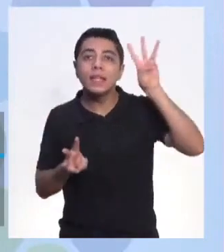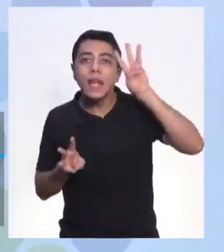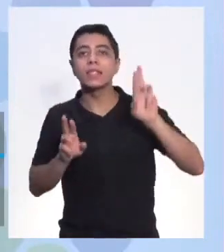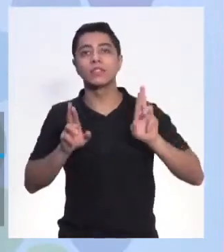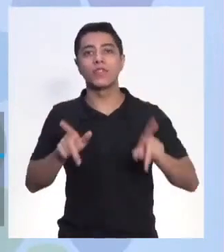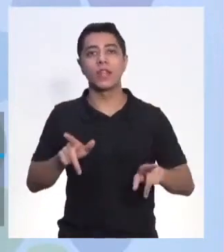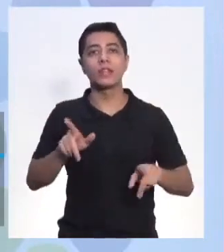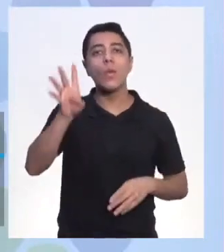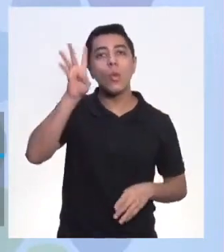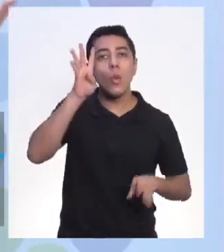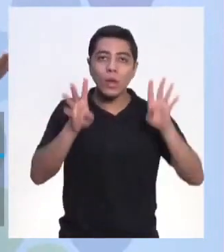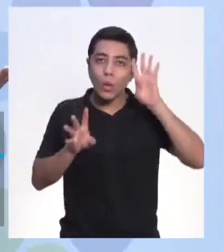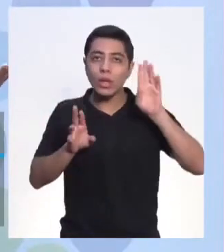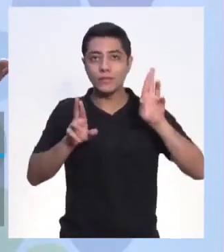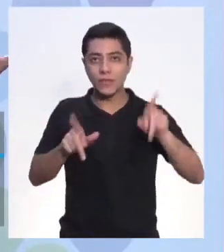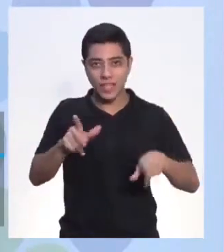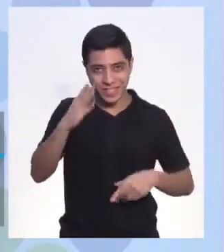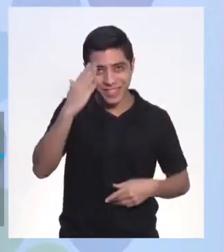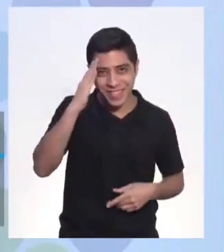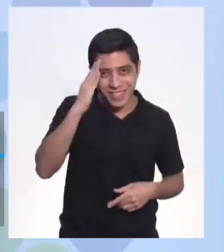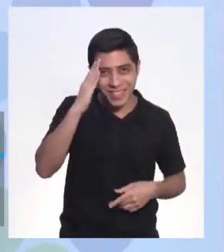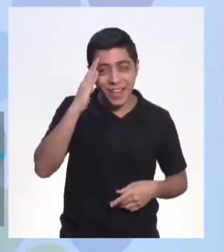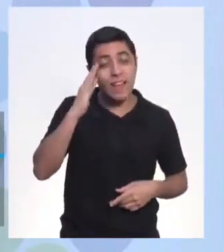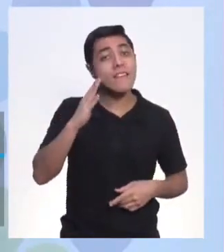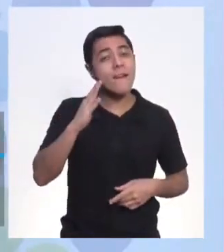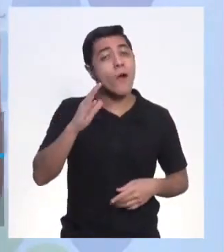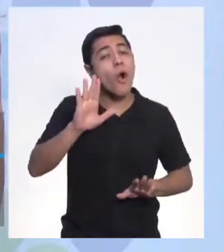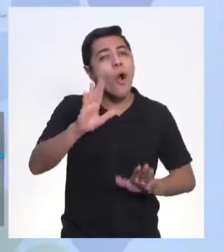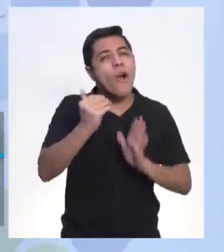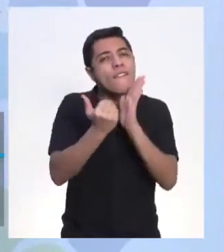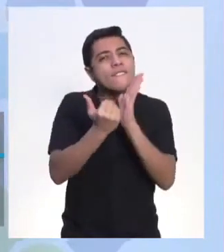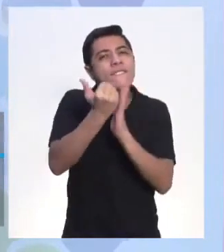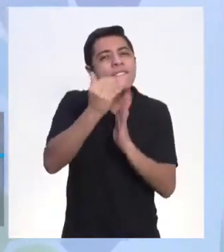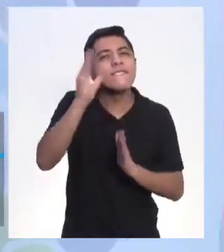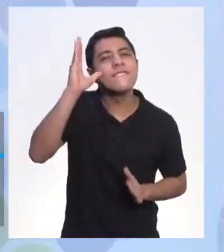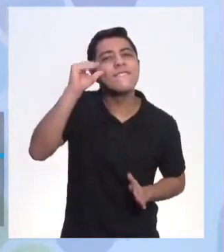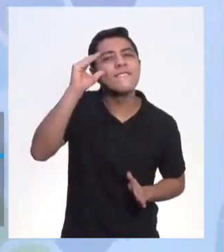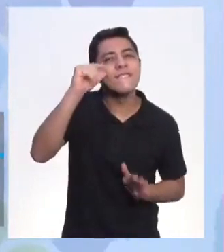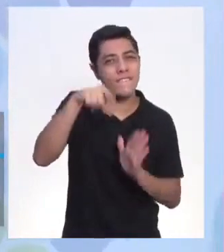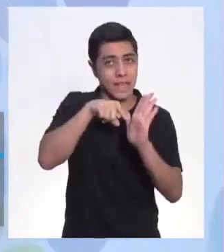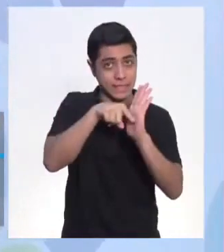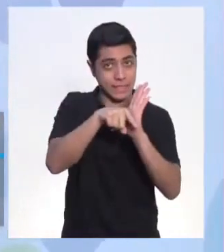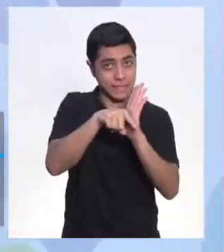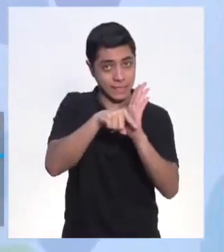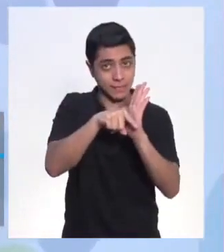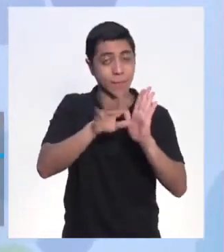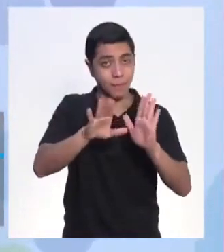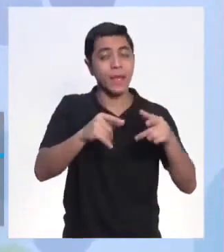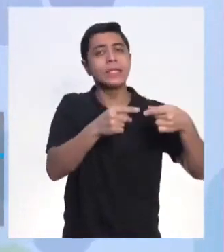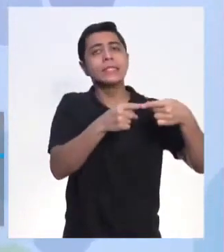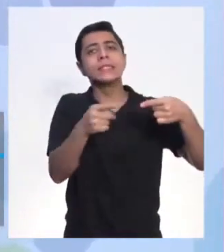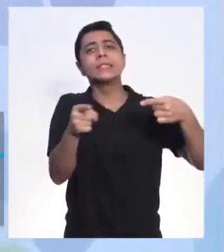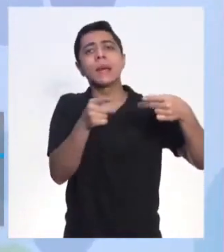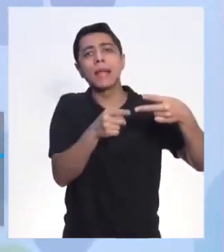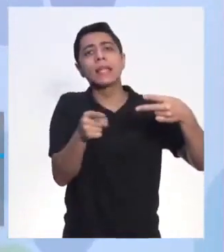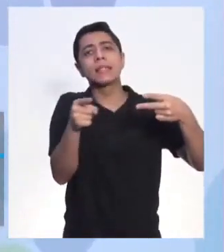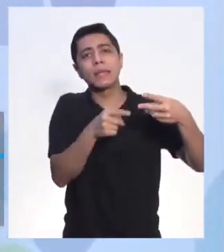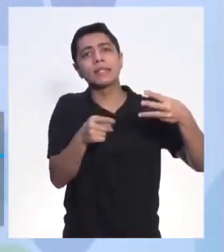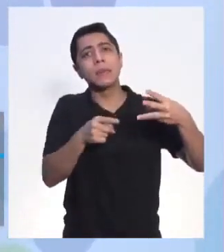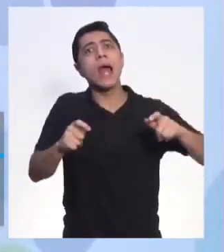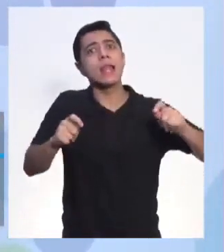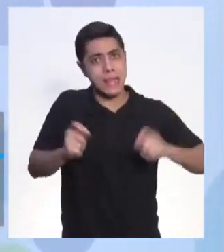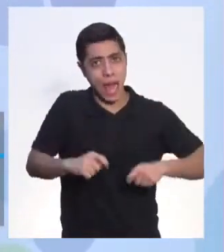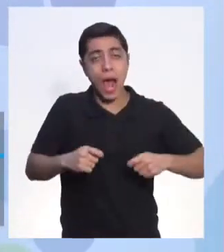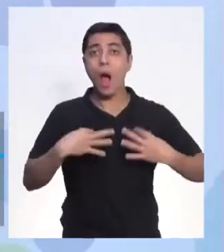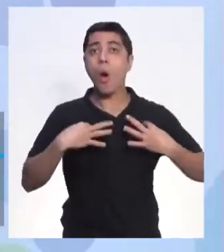pensar quantas semanas ela teria aqui para trabalhar sem repetir as roupas, não